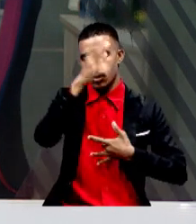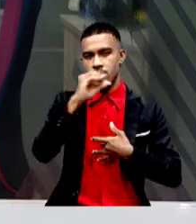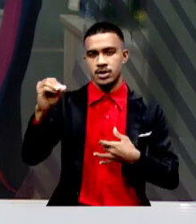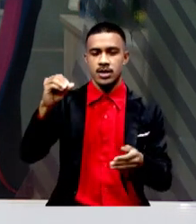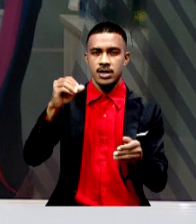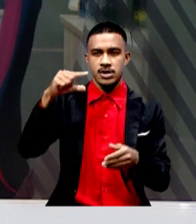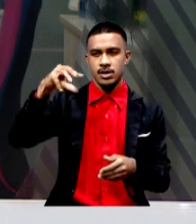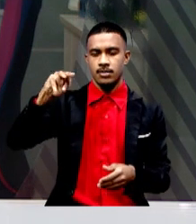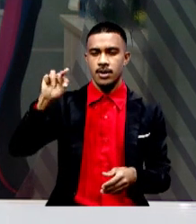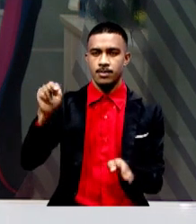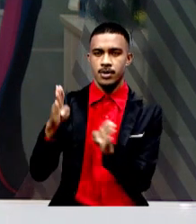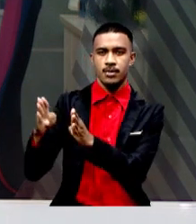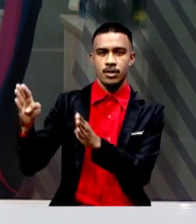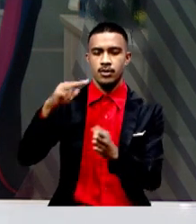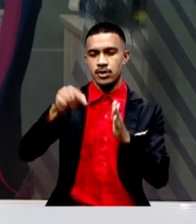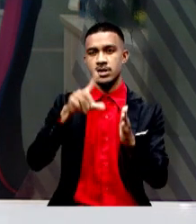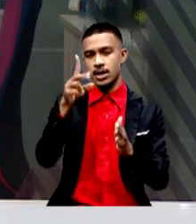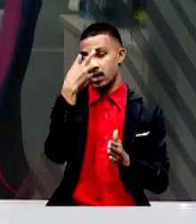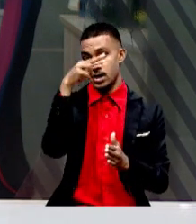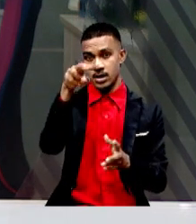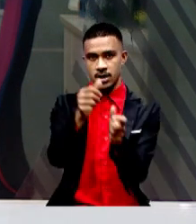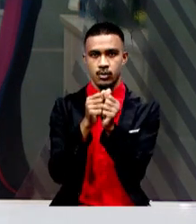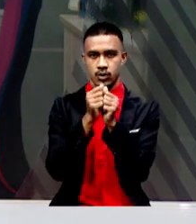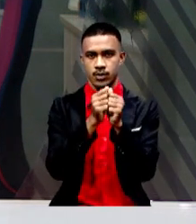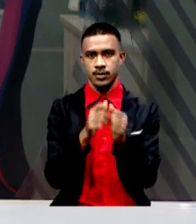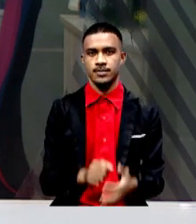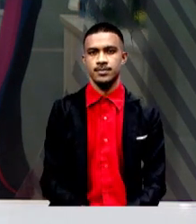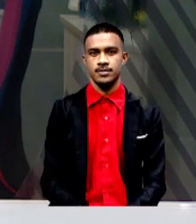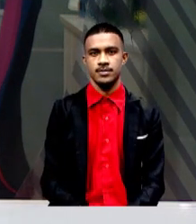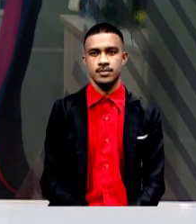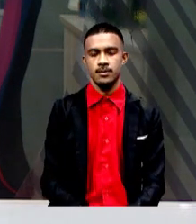uma reportagem ida, tu irmã e te acompanha a motopia.